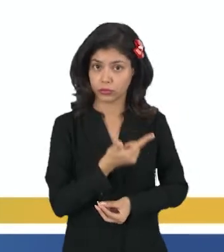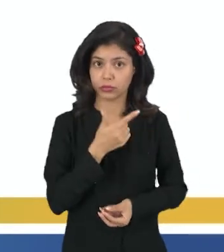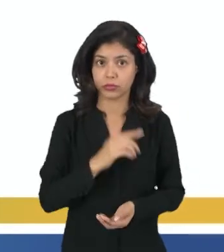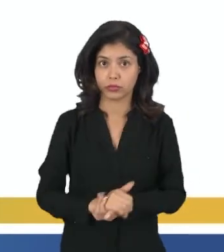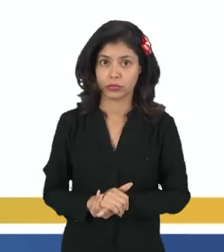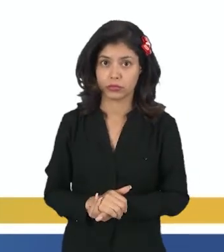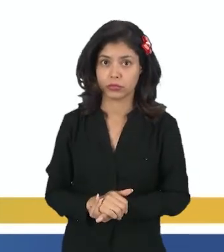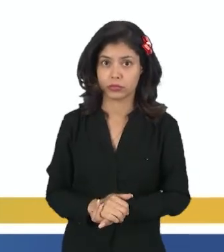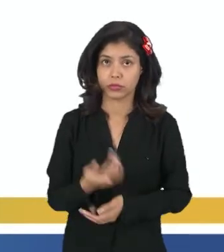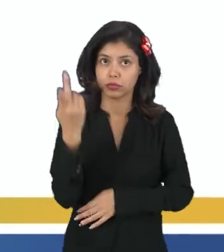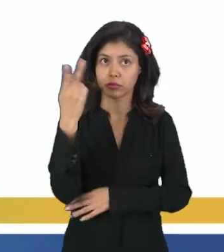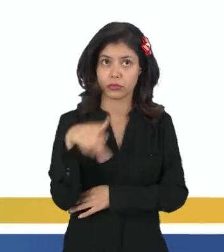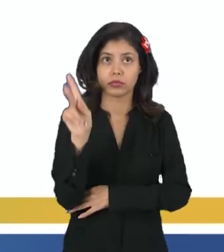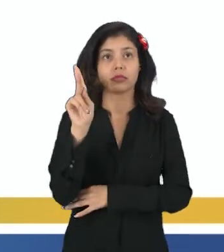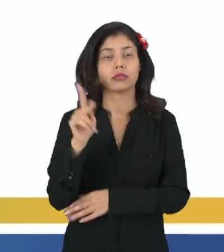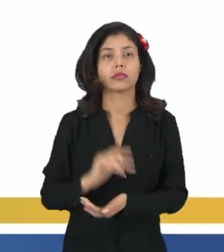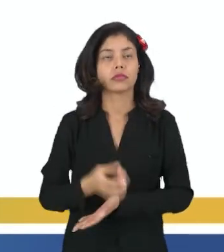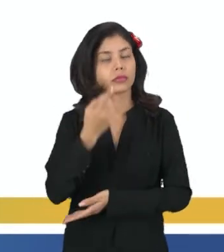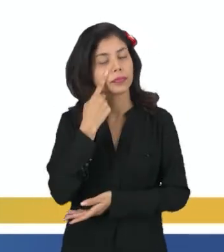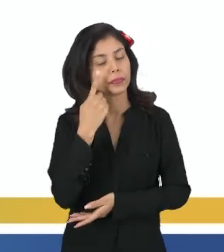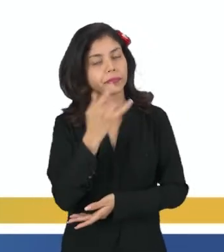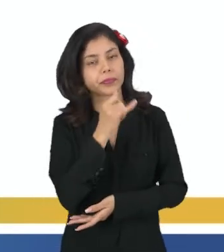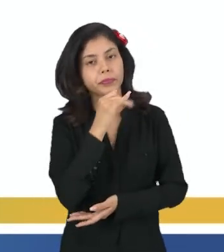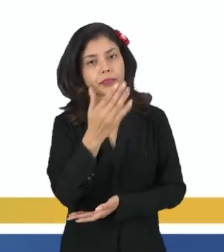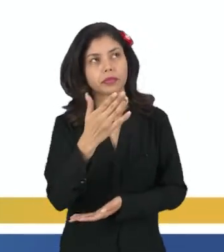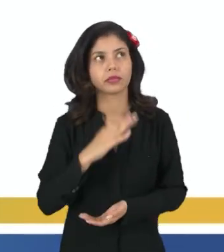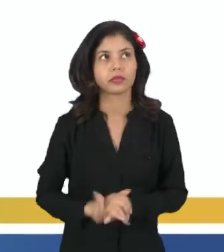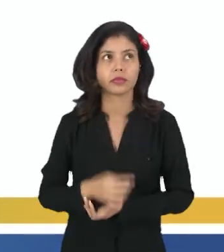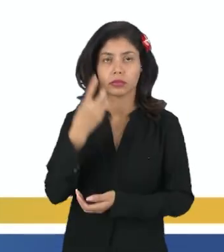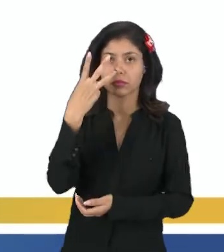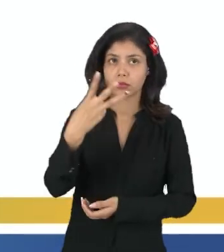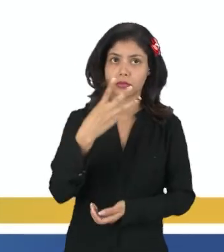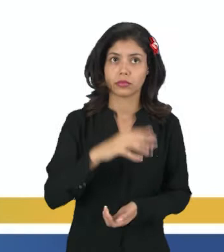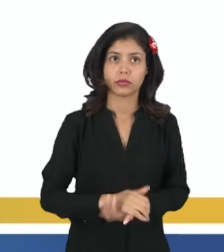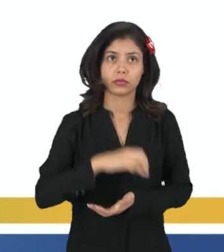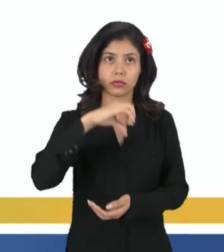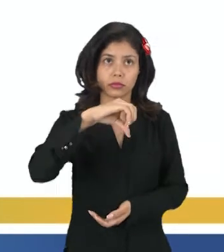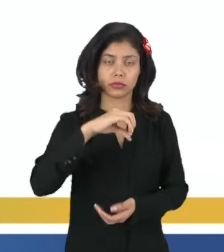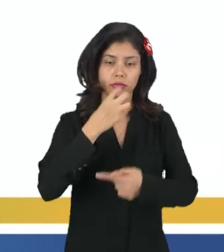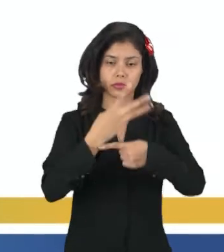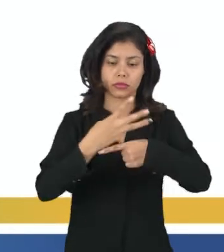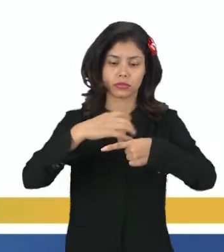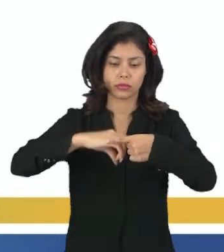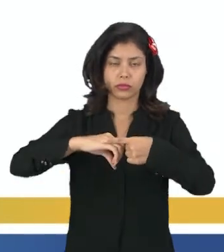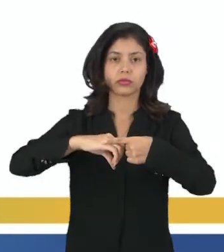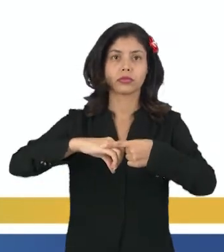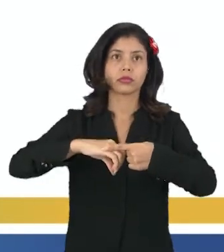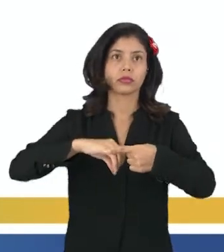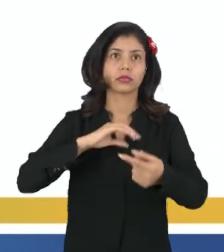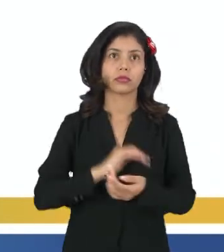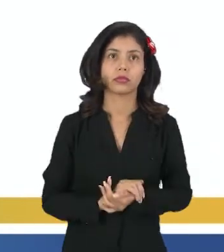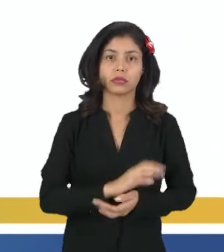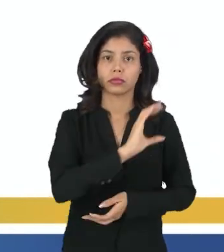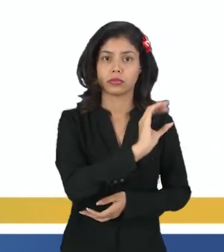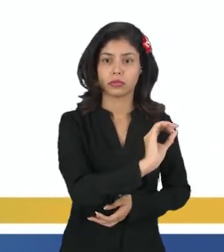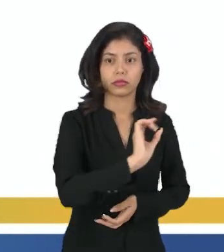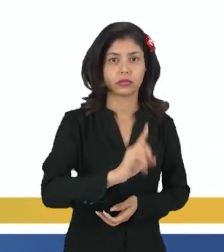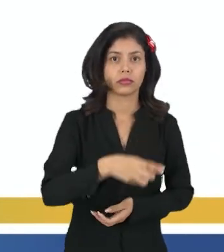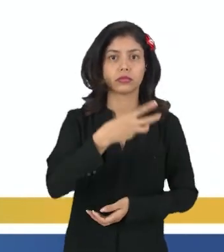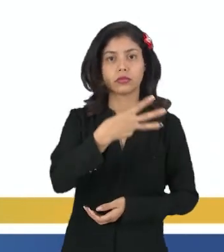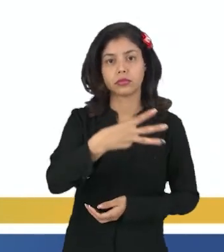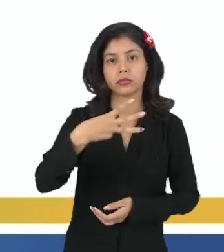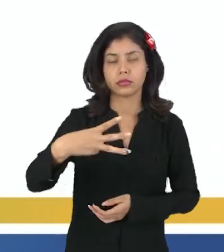então ele chamado de ter e olha aqui esse exame três nomes se você dividir três para 9